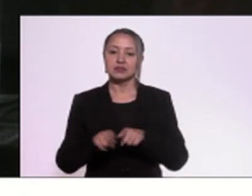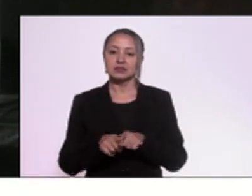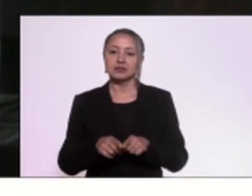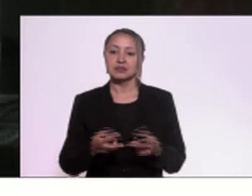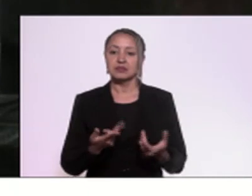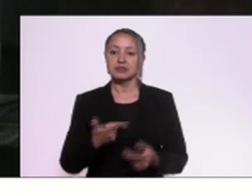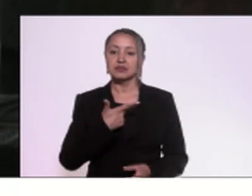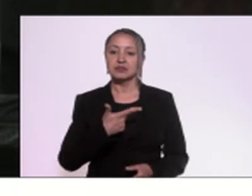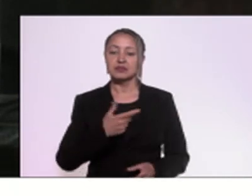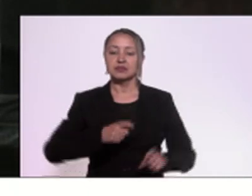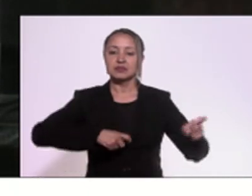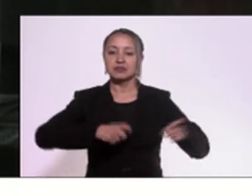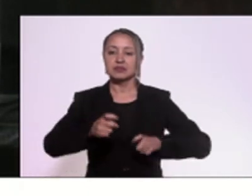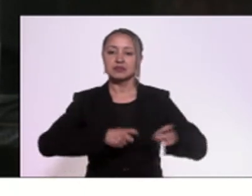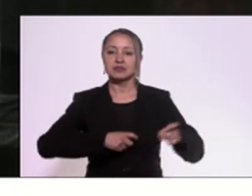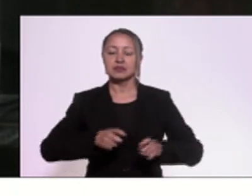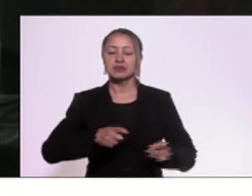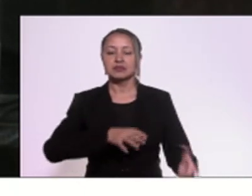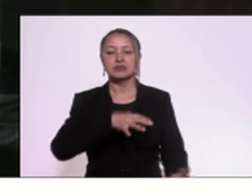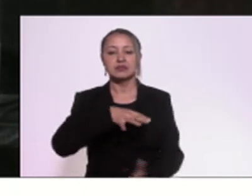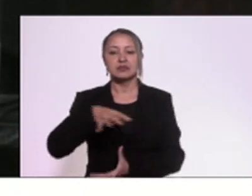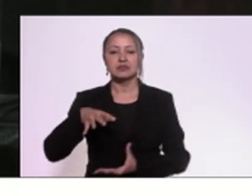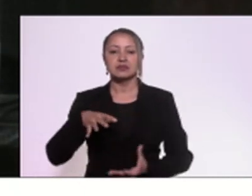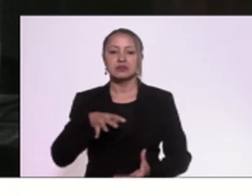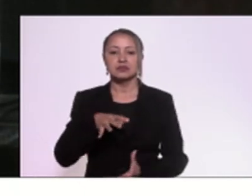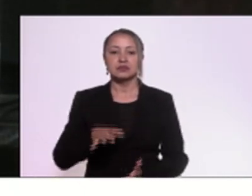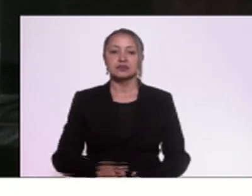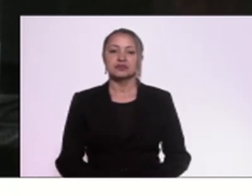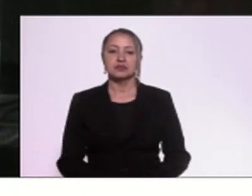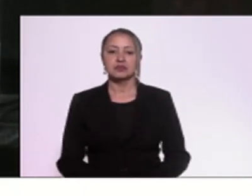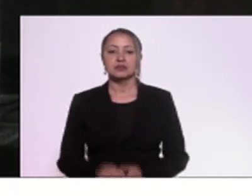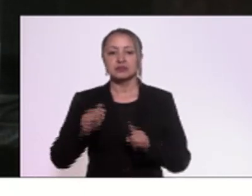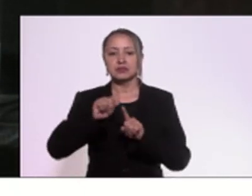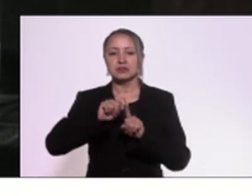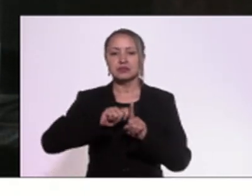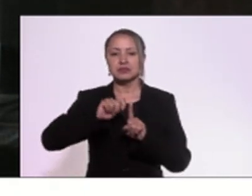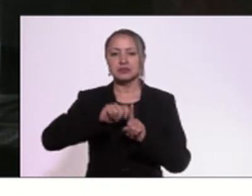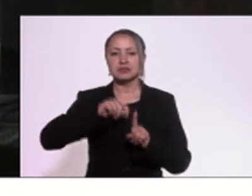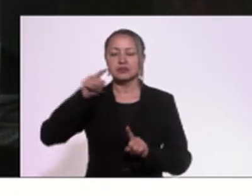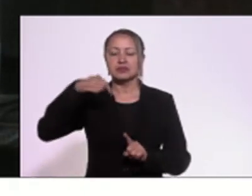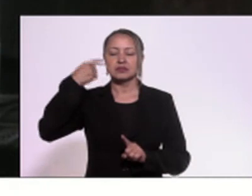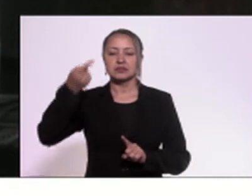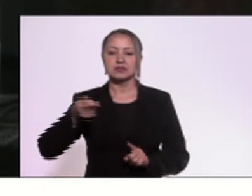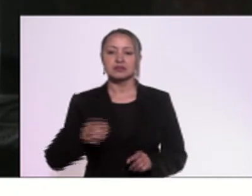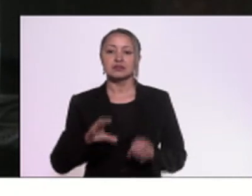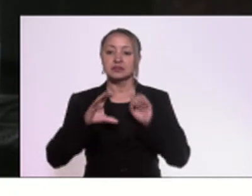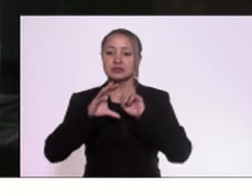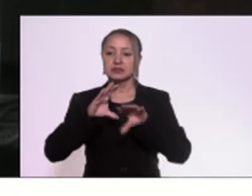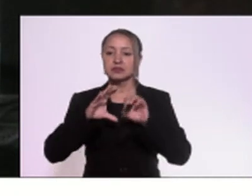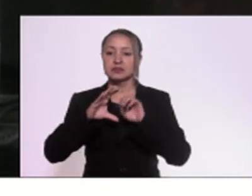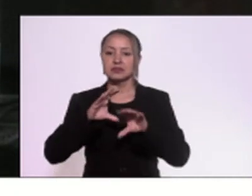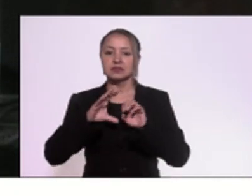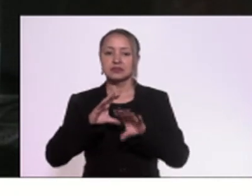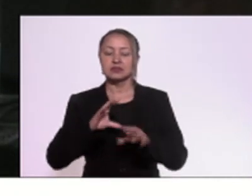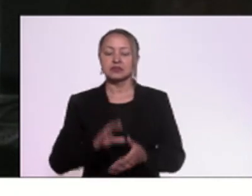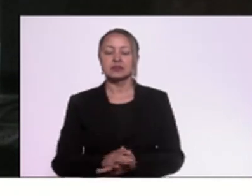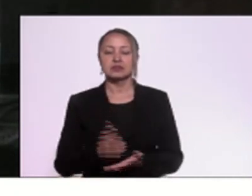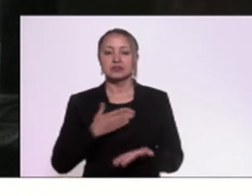um coletivo de pessoas que amam a Adailton e por isso está aqui. Mas eu queria, na formalidade que nos é